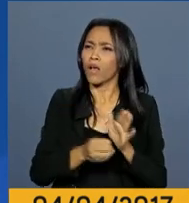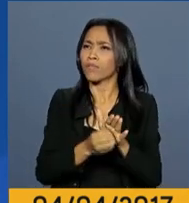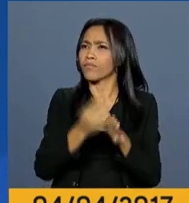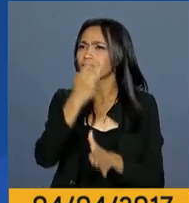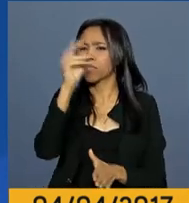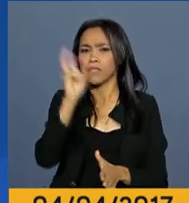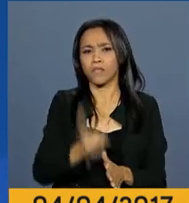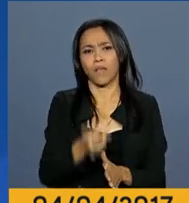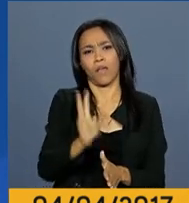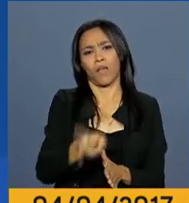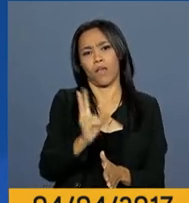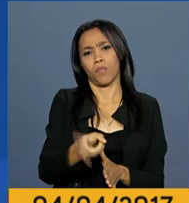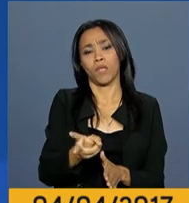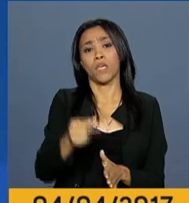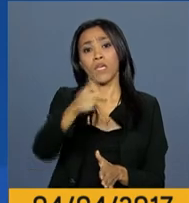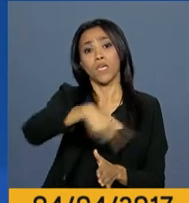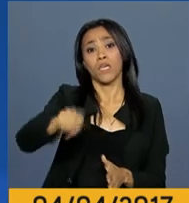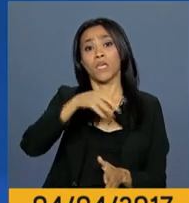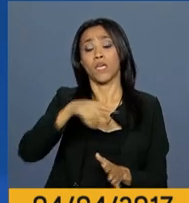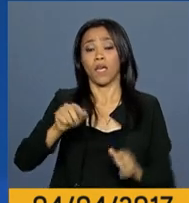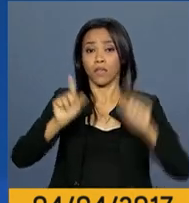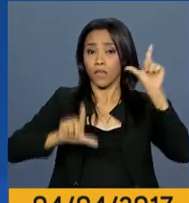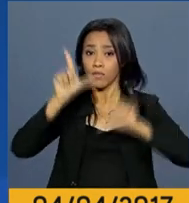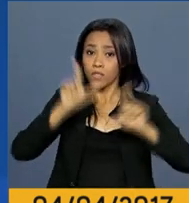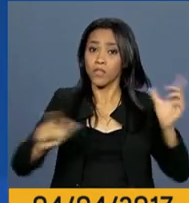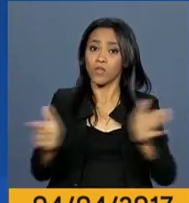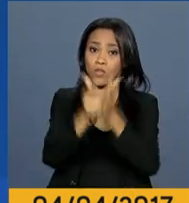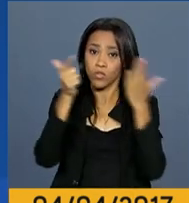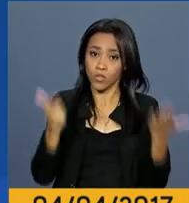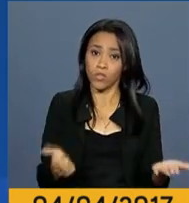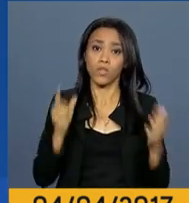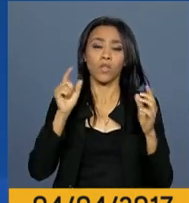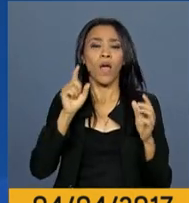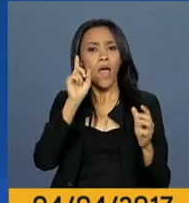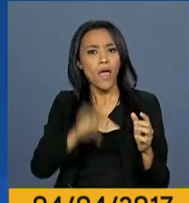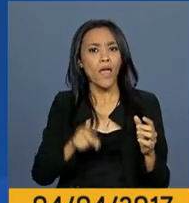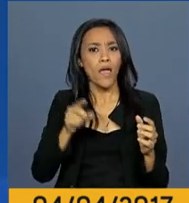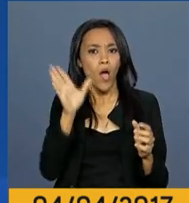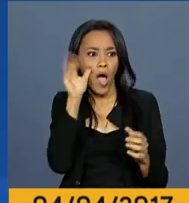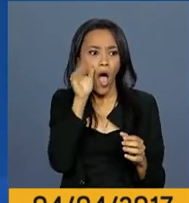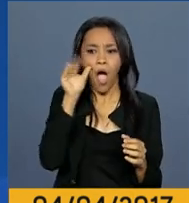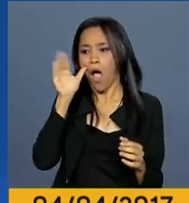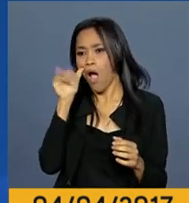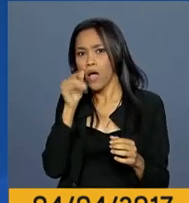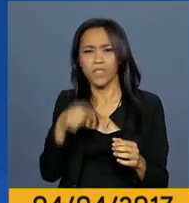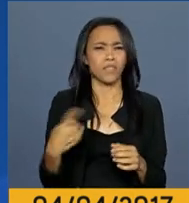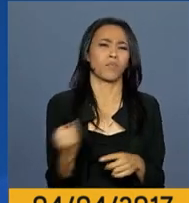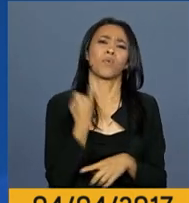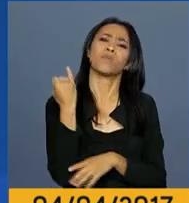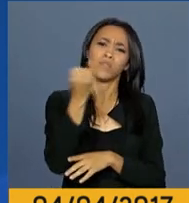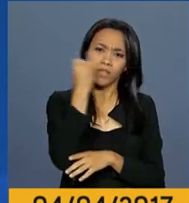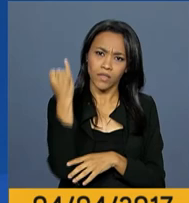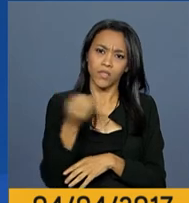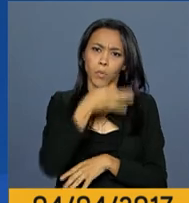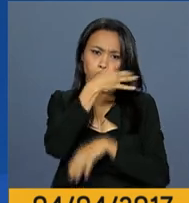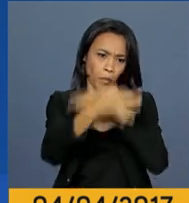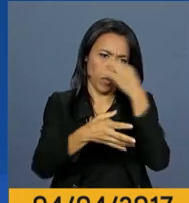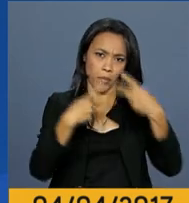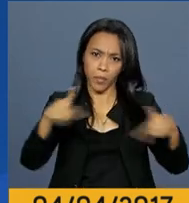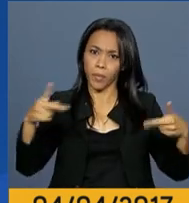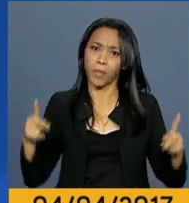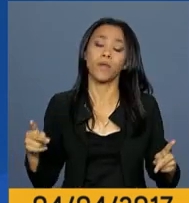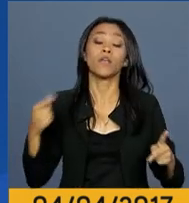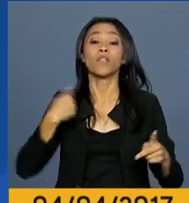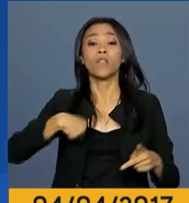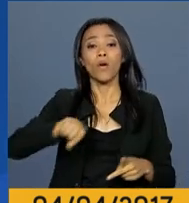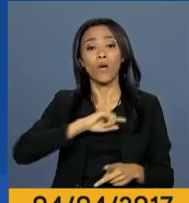que o papel da imprensa livre e vigilante é da maior relevância. Ao darmos a